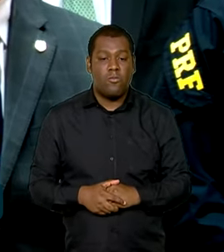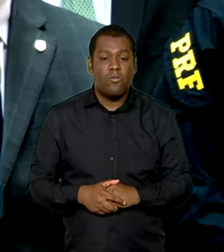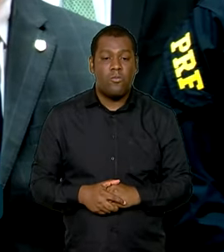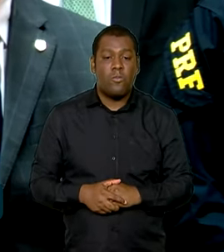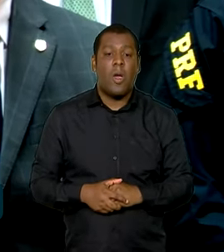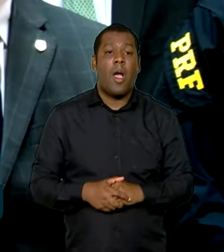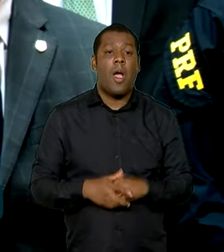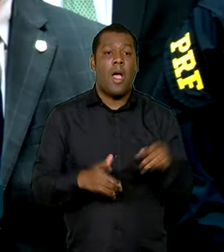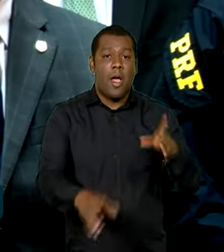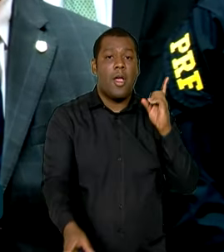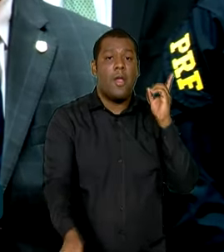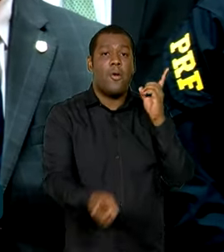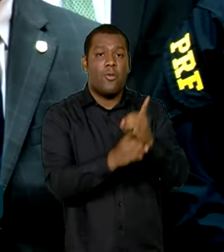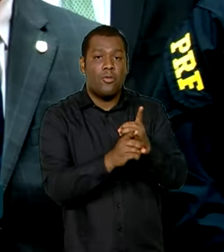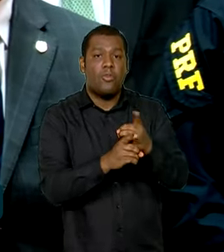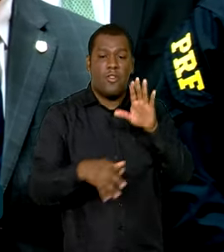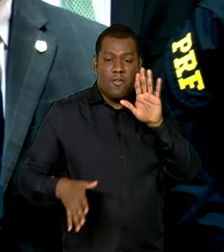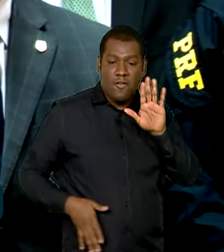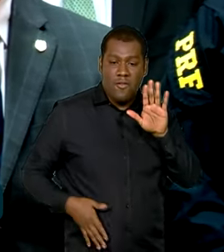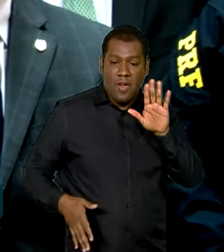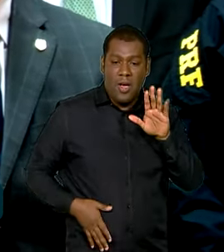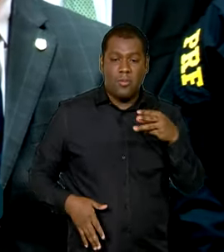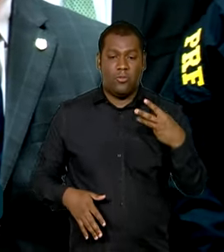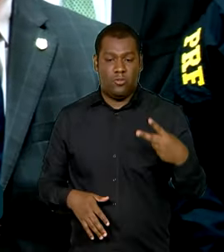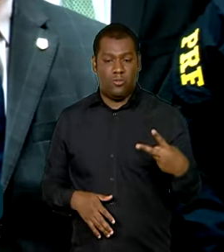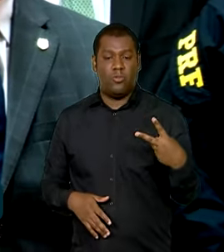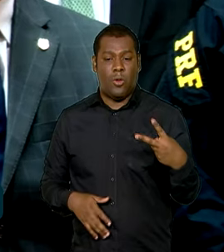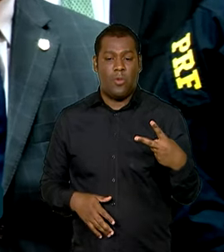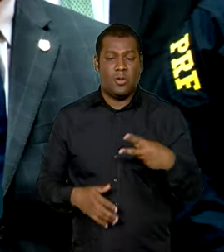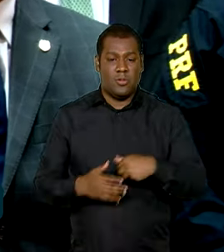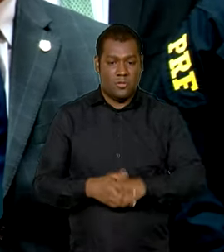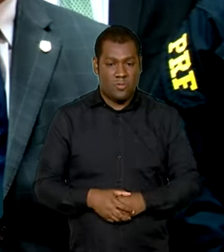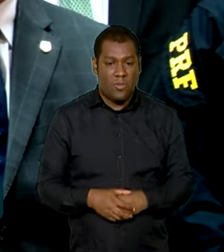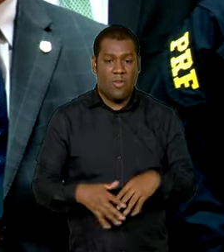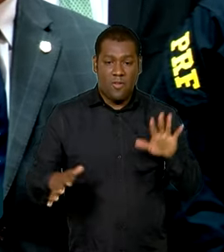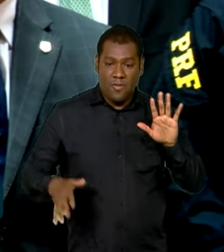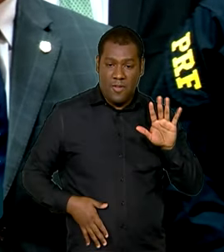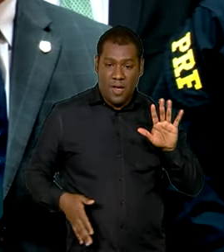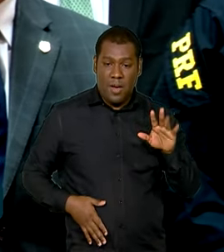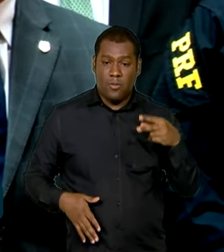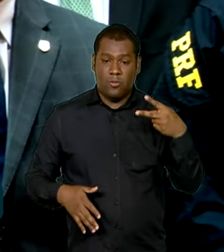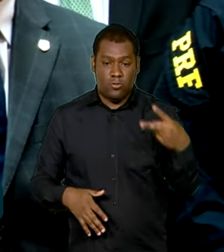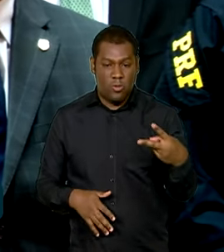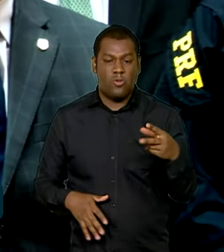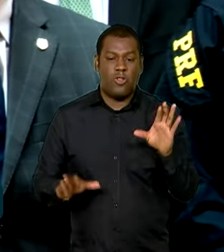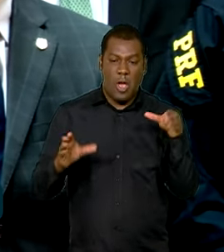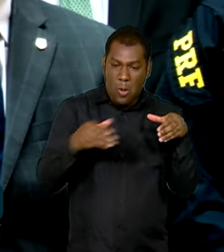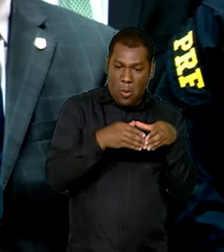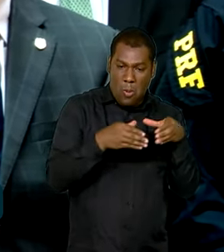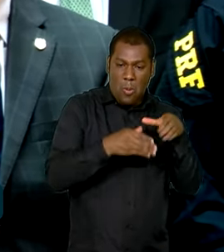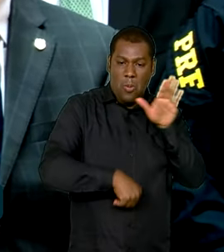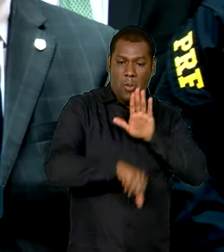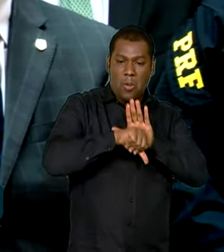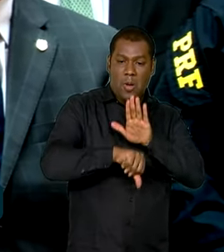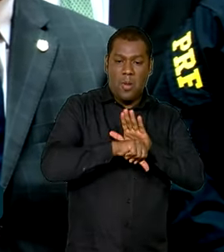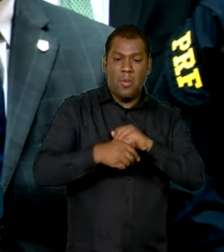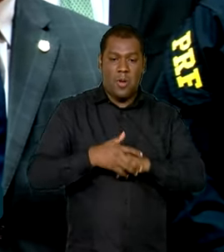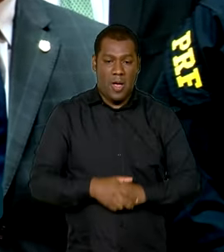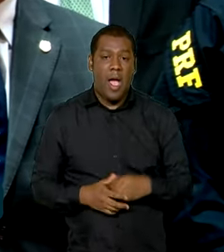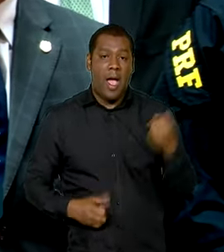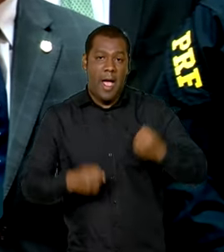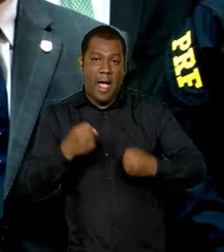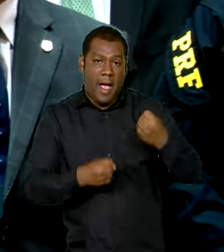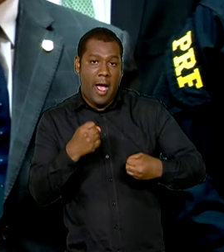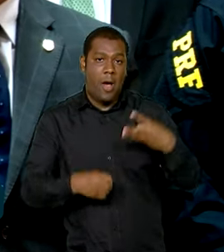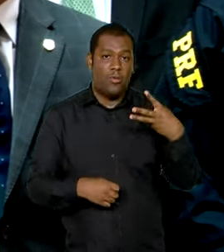constatou-se que os dois fugitivos estavam num verdadeiro Comboio do crime três carros foram